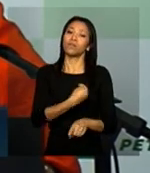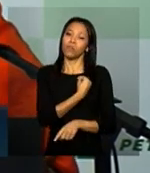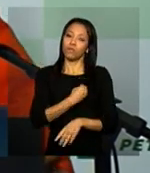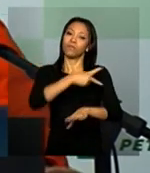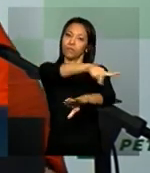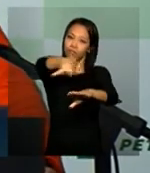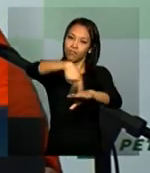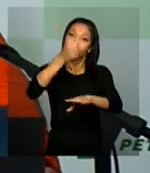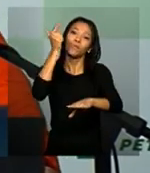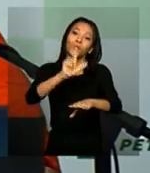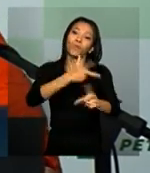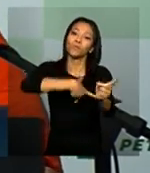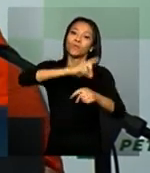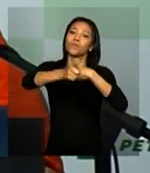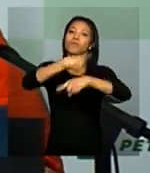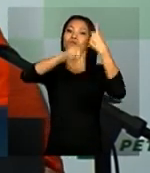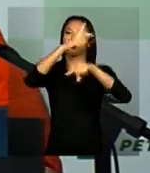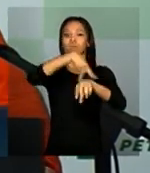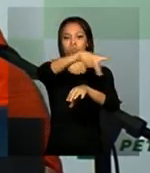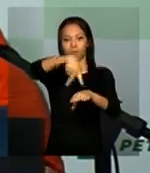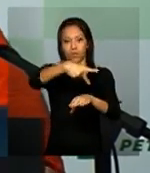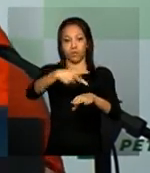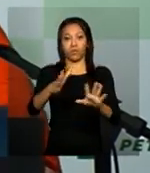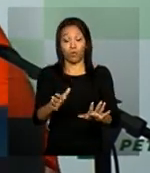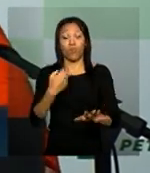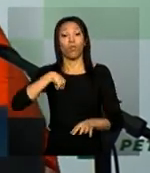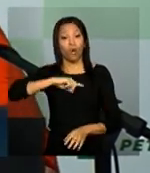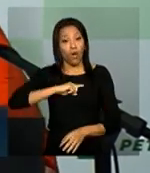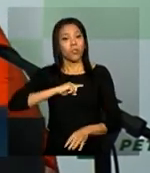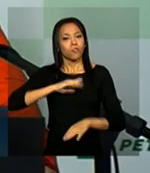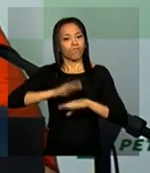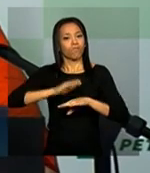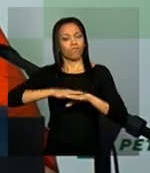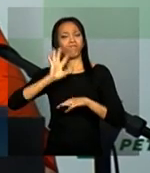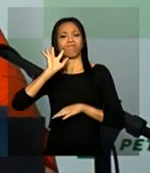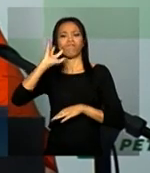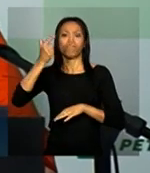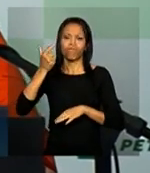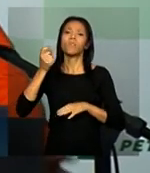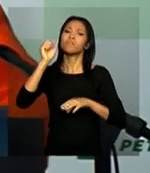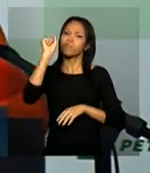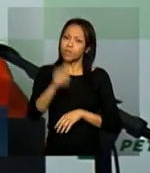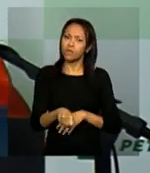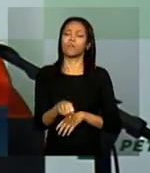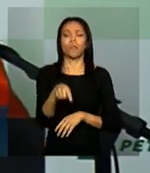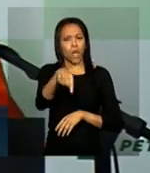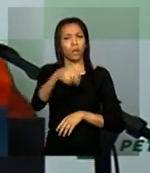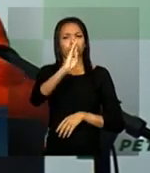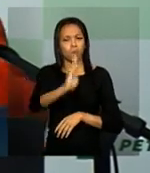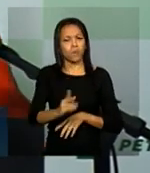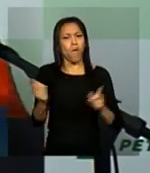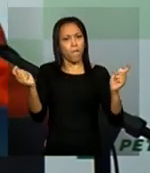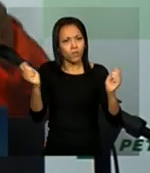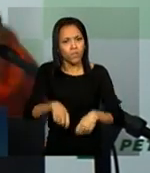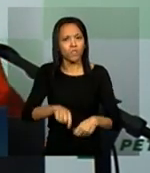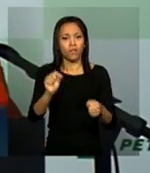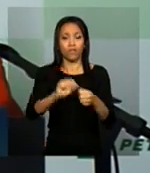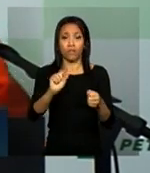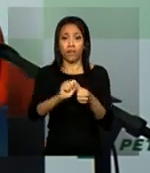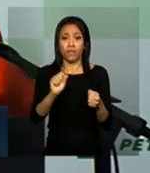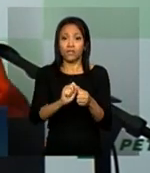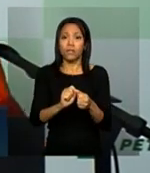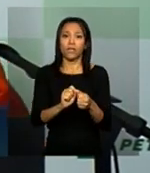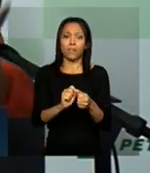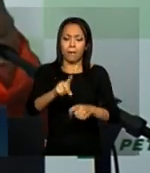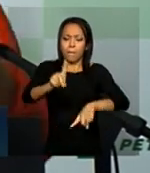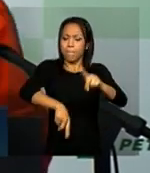país. Nós decidimos, sim, que deveria ser produzido no Brasil o máximo possível